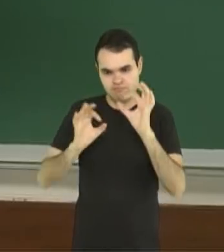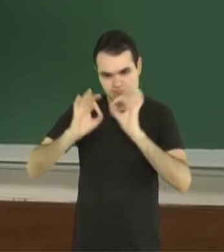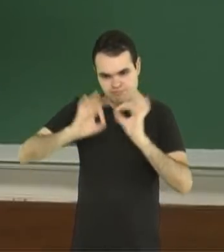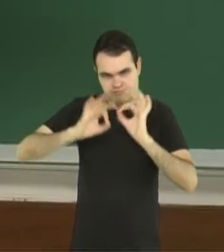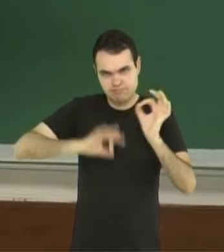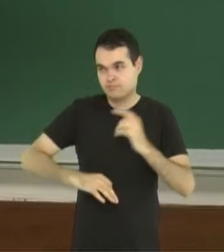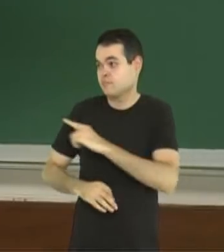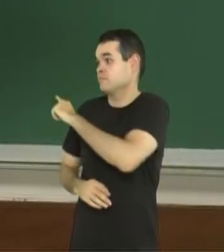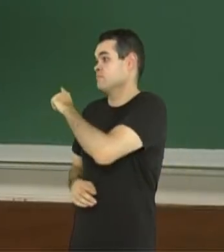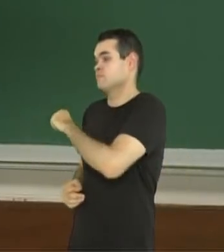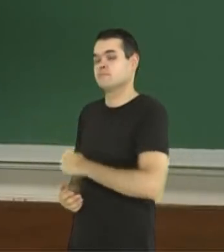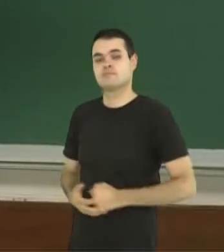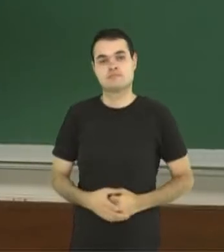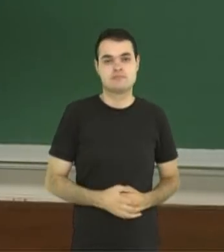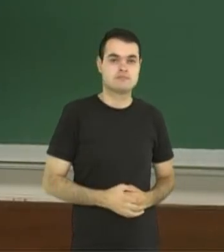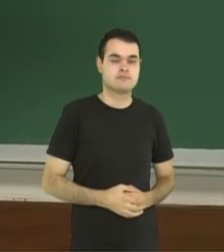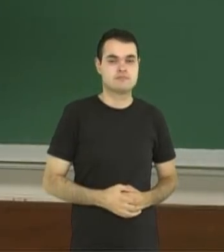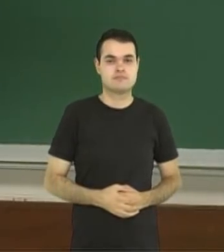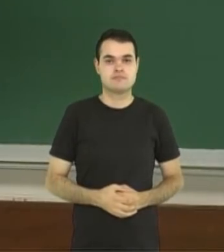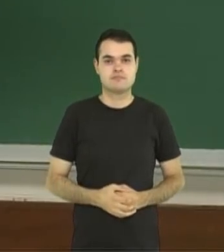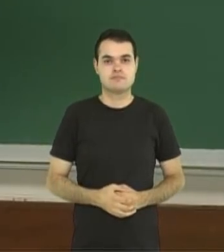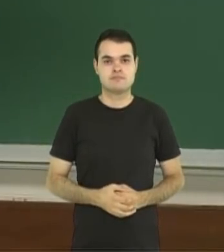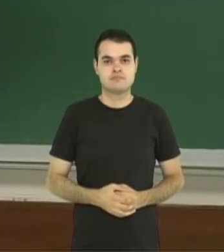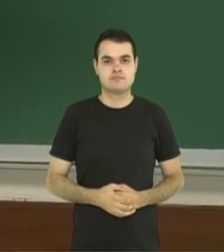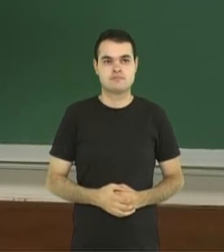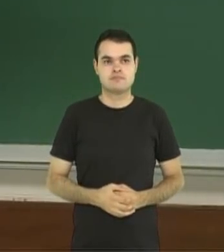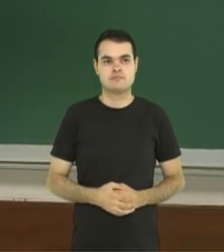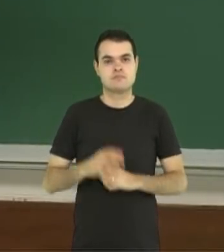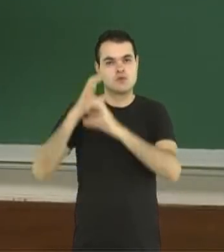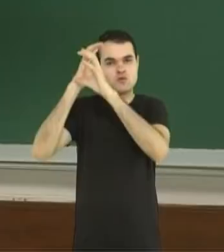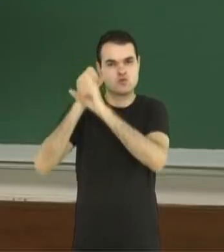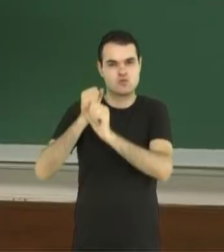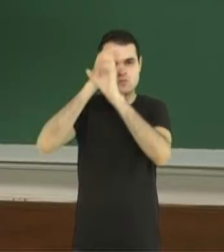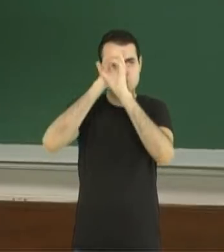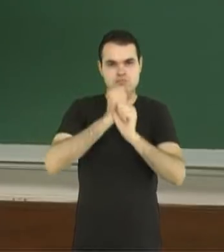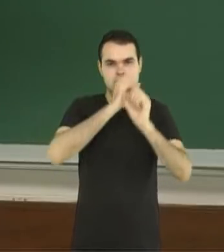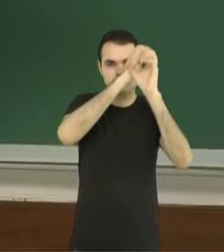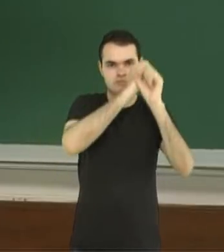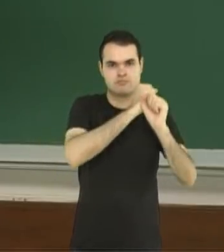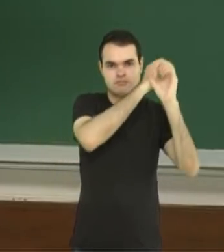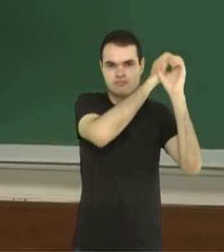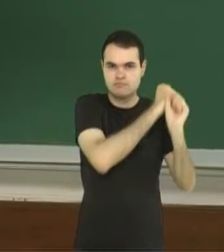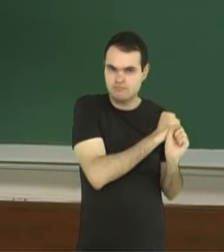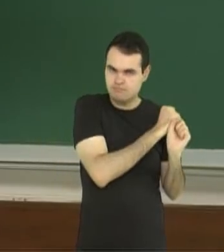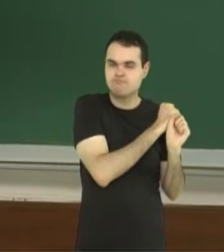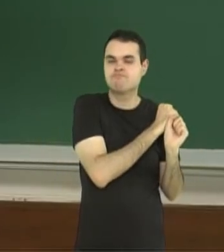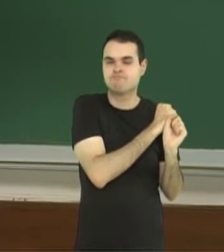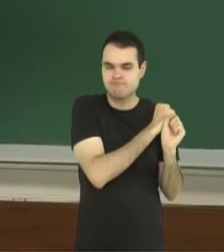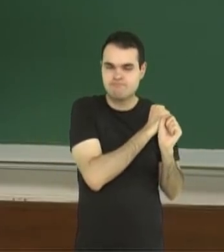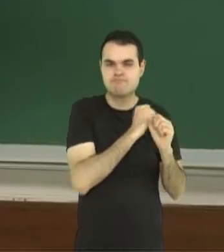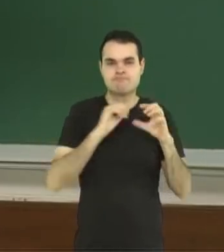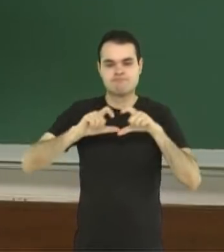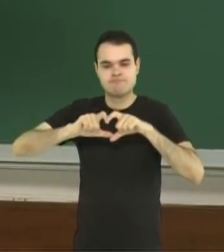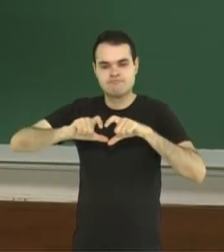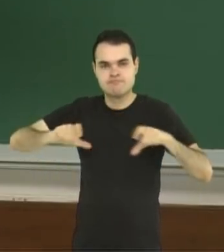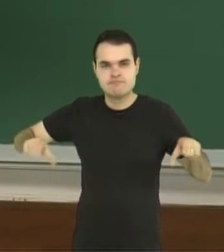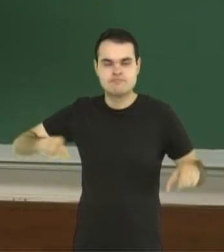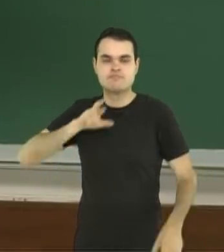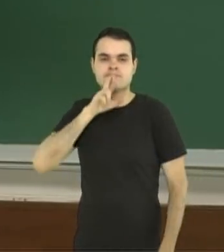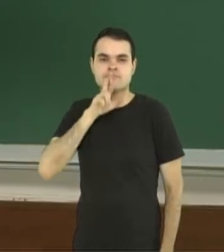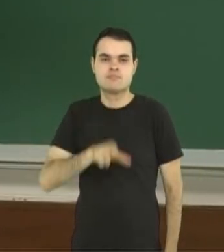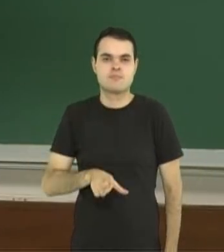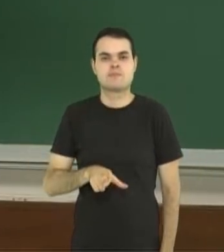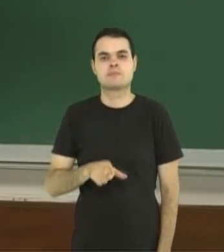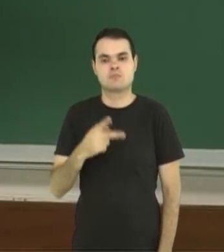Tá? Agora vou somar aqui. 4 mais 0, 4. 4 mais 8, 12. Subiu 1 ali, né? Aqui ficou